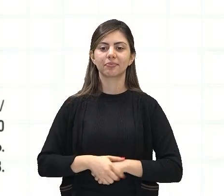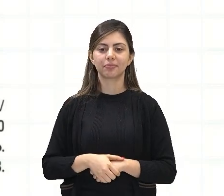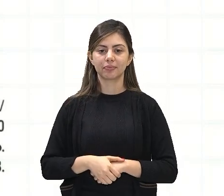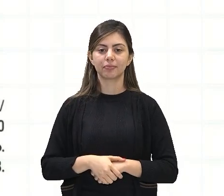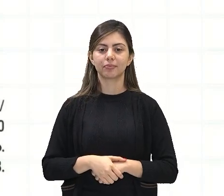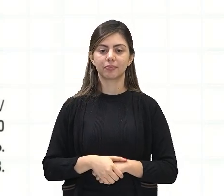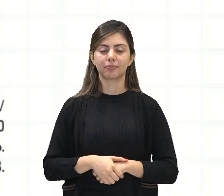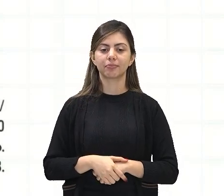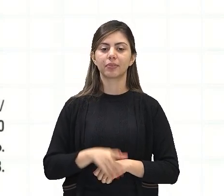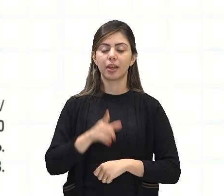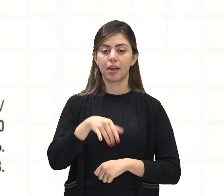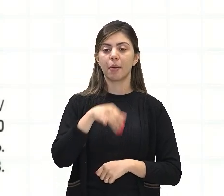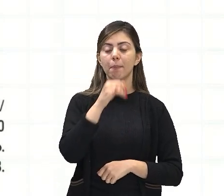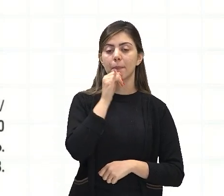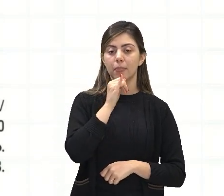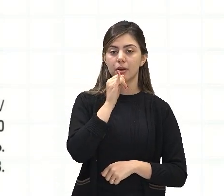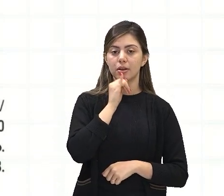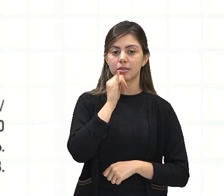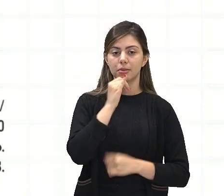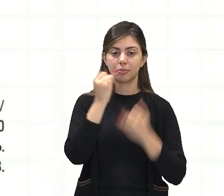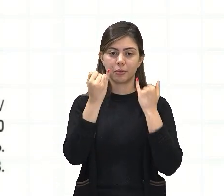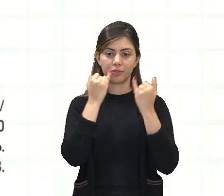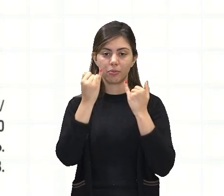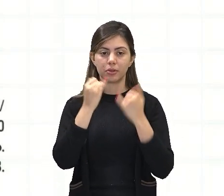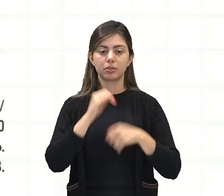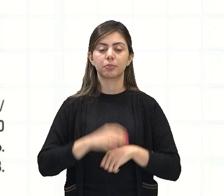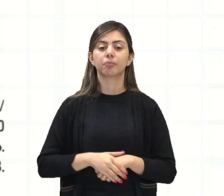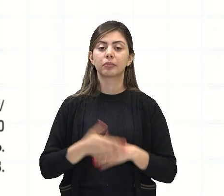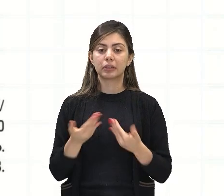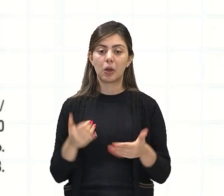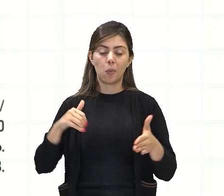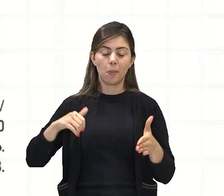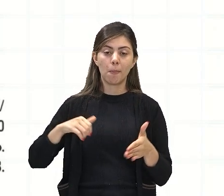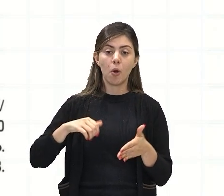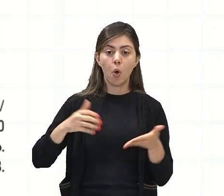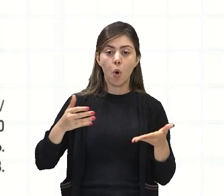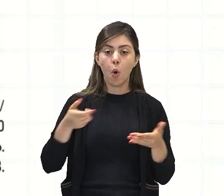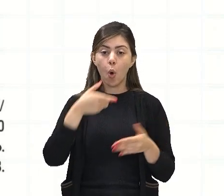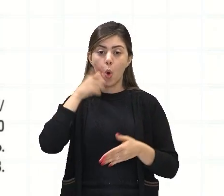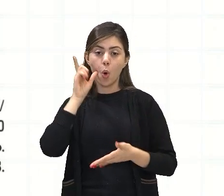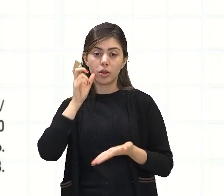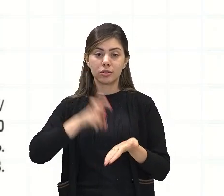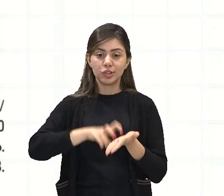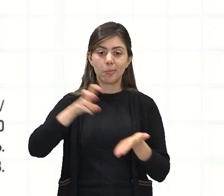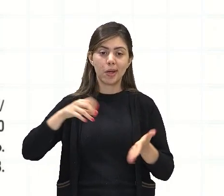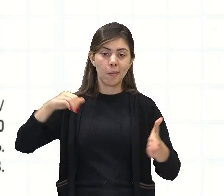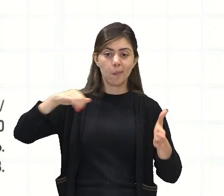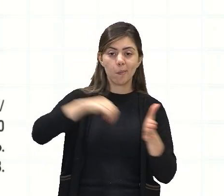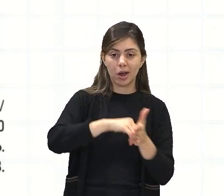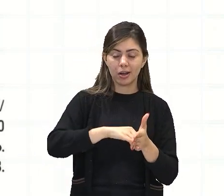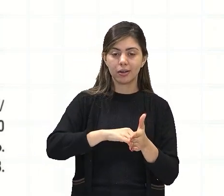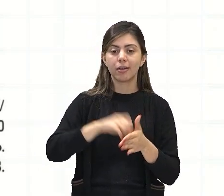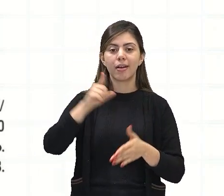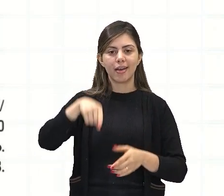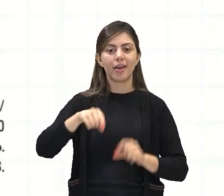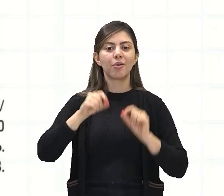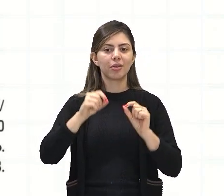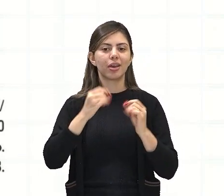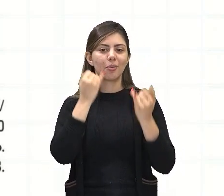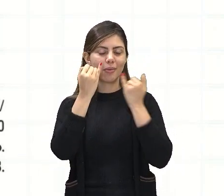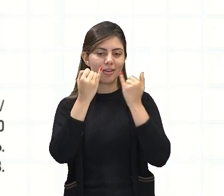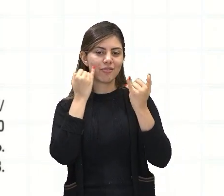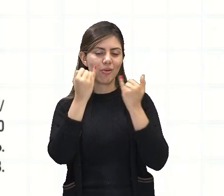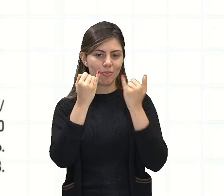de uma notícia. Vamos lá. Um acidente ocorreu na manhã de ontem. Isso é uma notícia e constitui